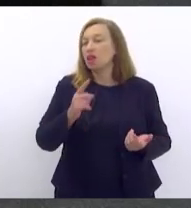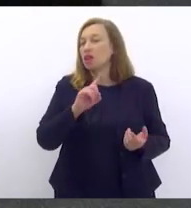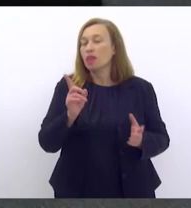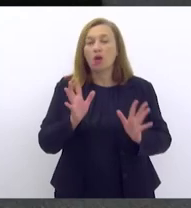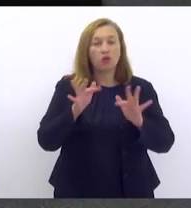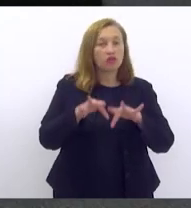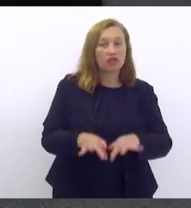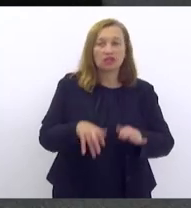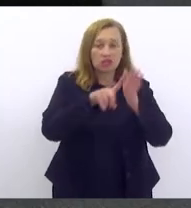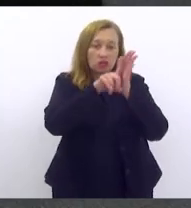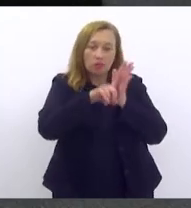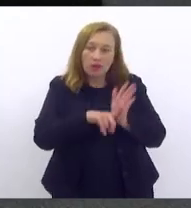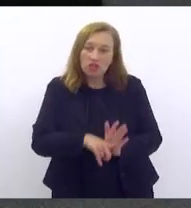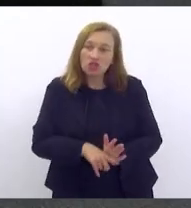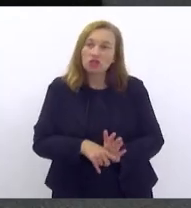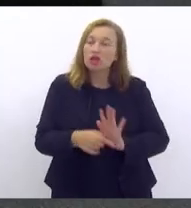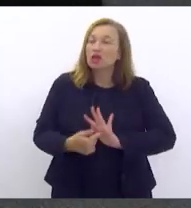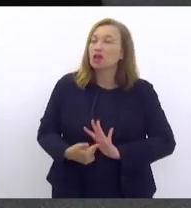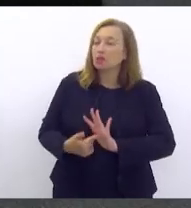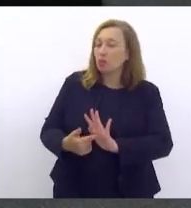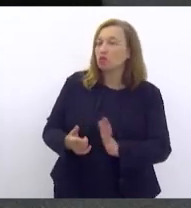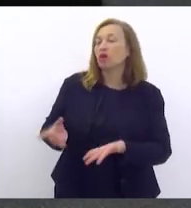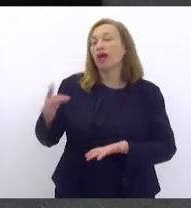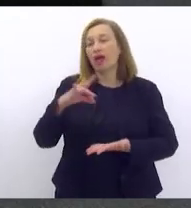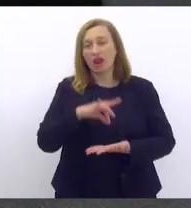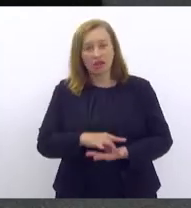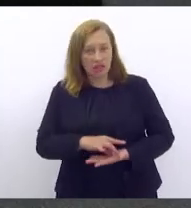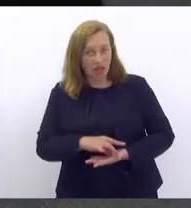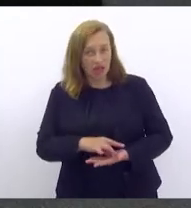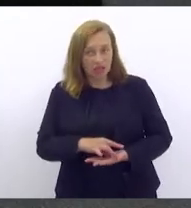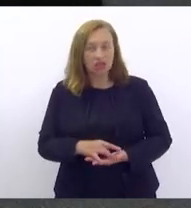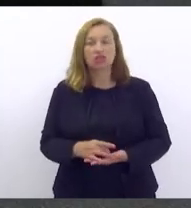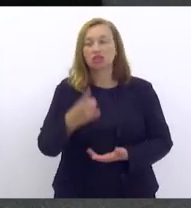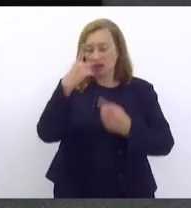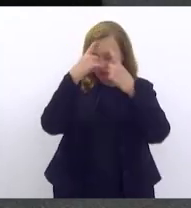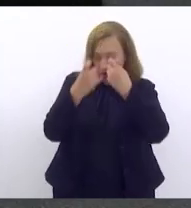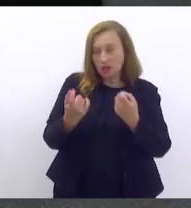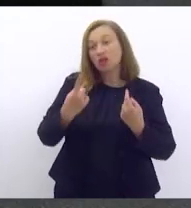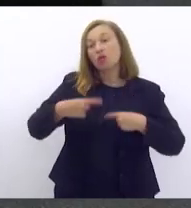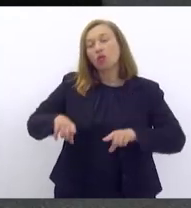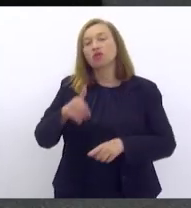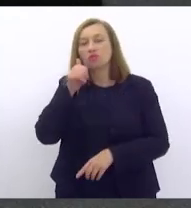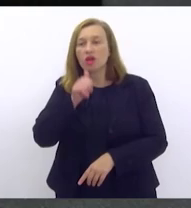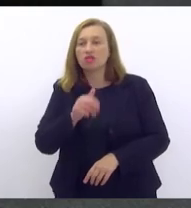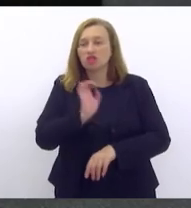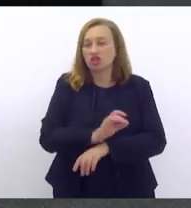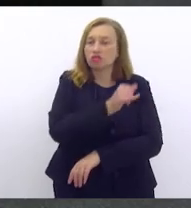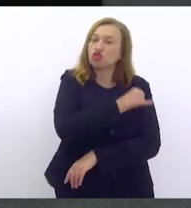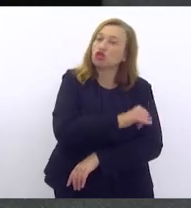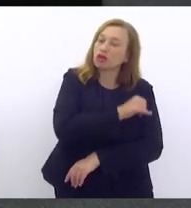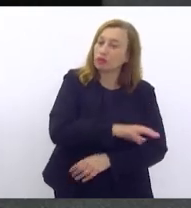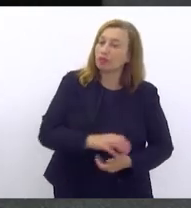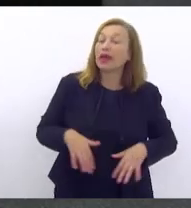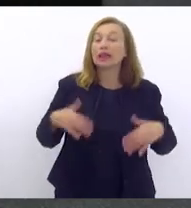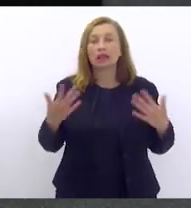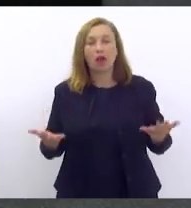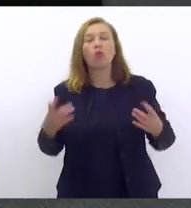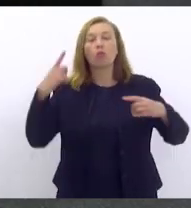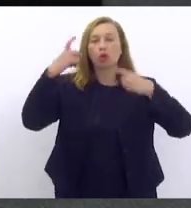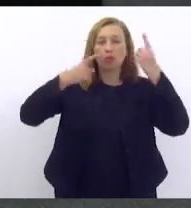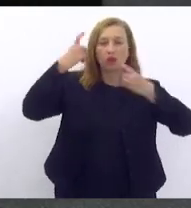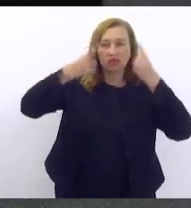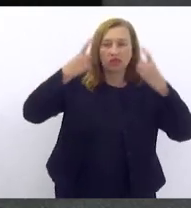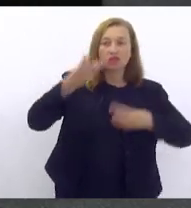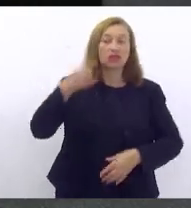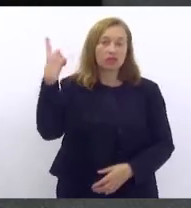conclusão de pesquisas que demonstre a realidade da violência contra as mulheres no estado do Rio de Janeiro. Então, a preocupação